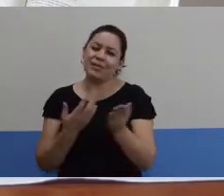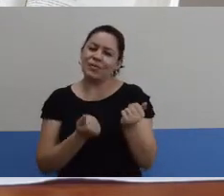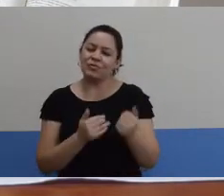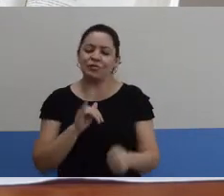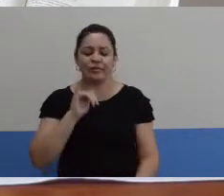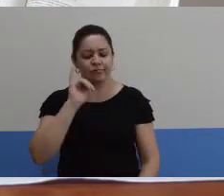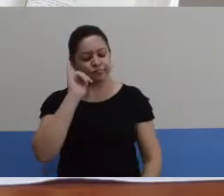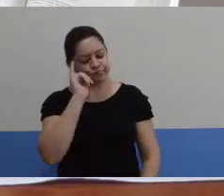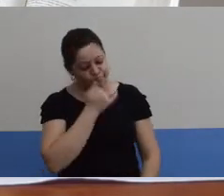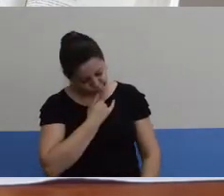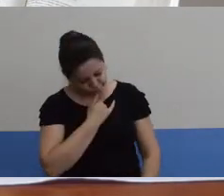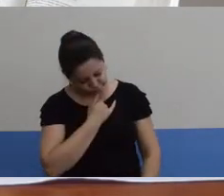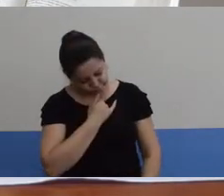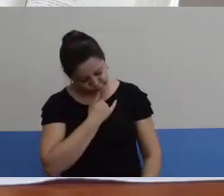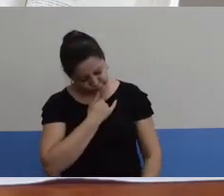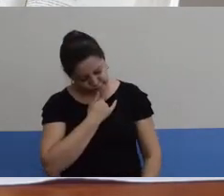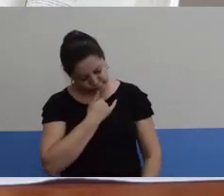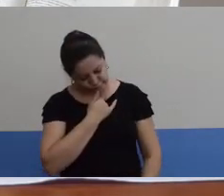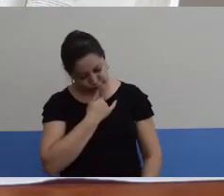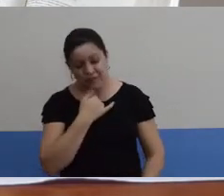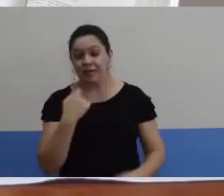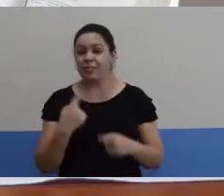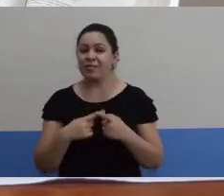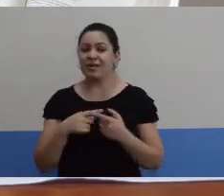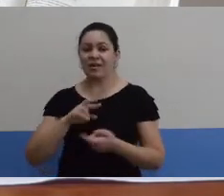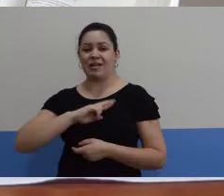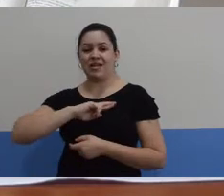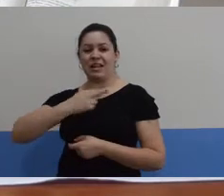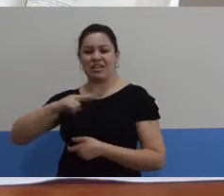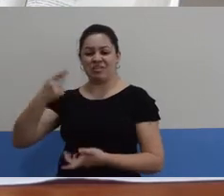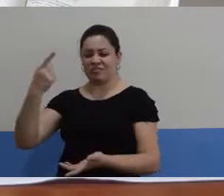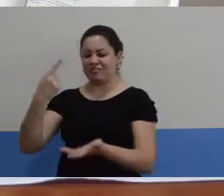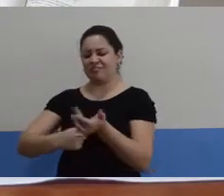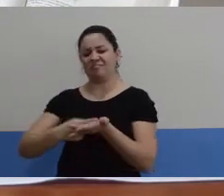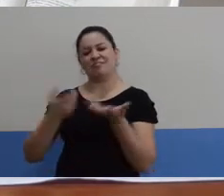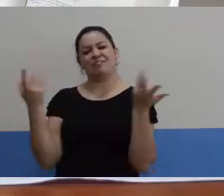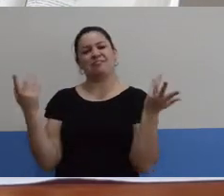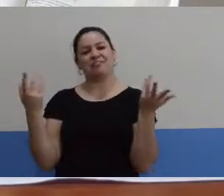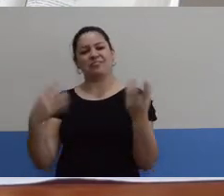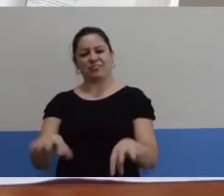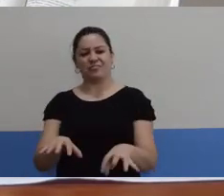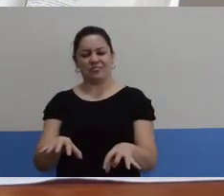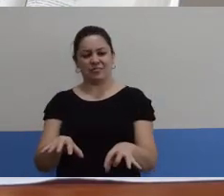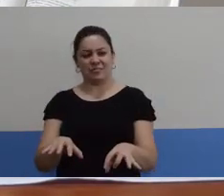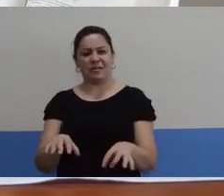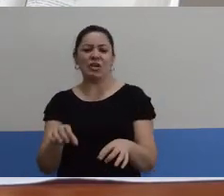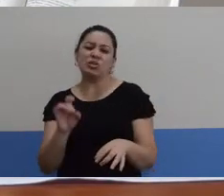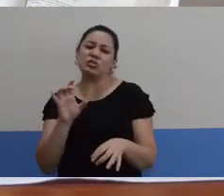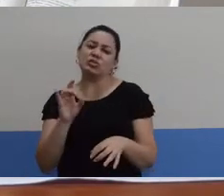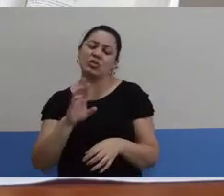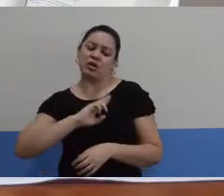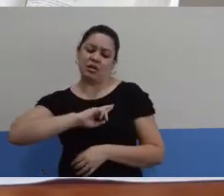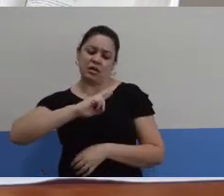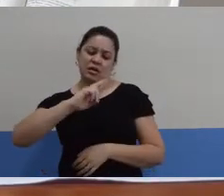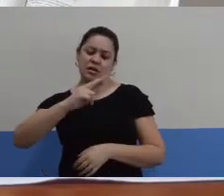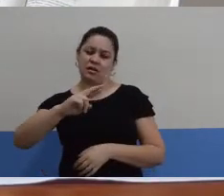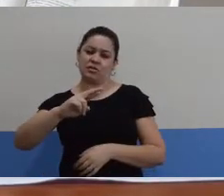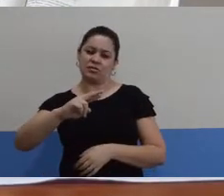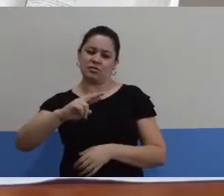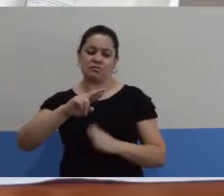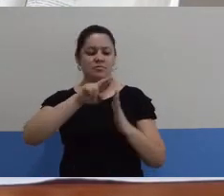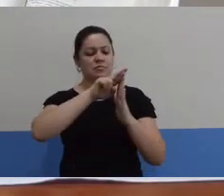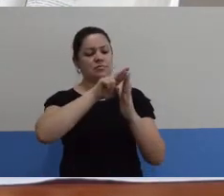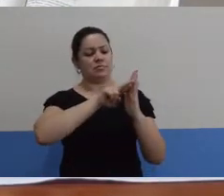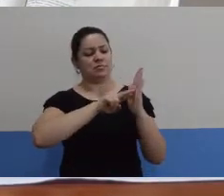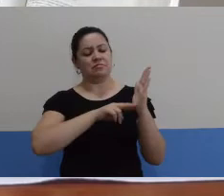uma religião de compromisso, senão uma religião do cumprimento de normas.